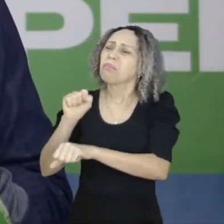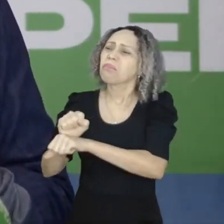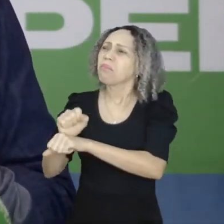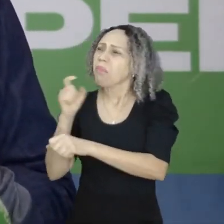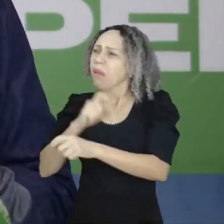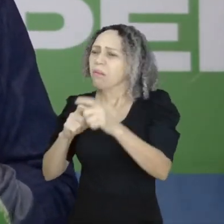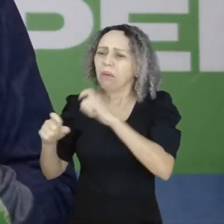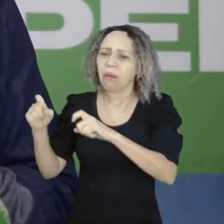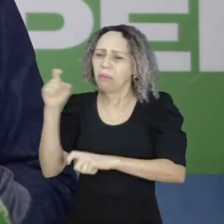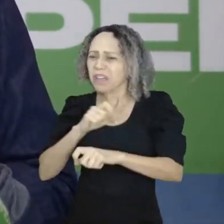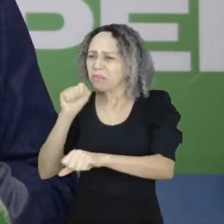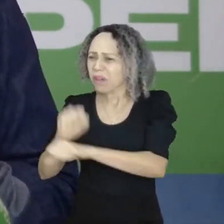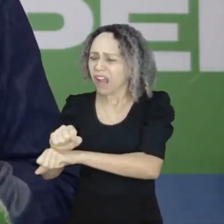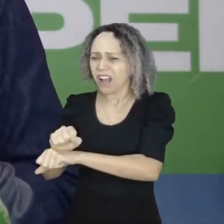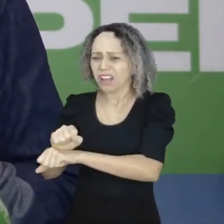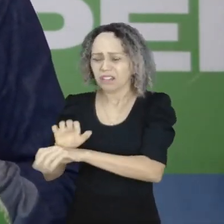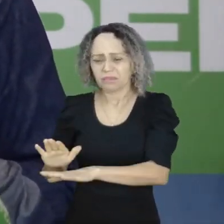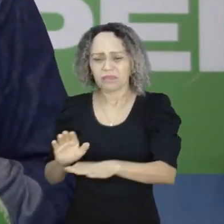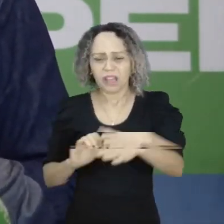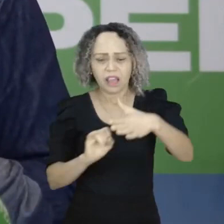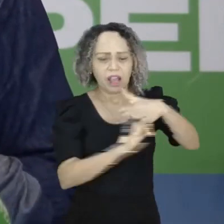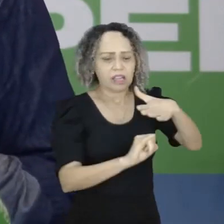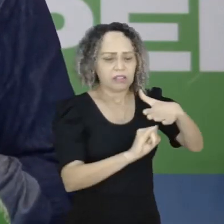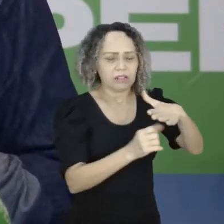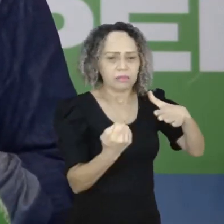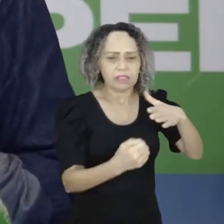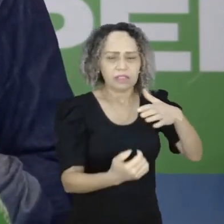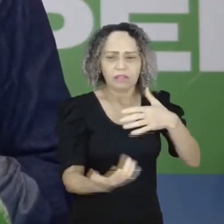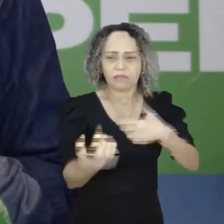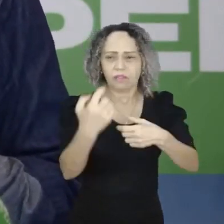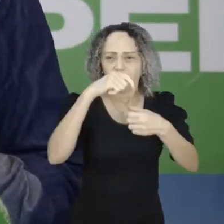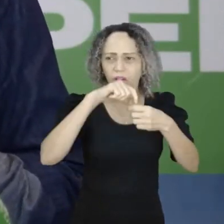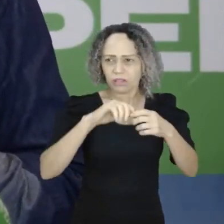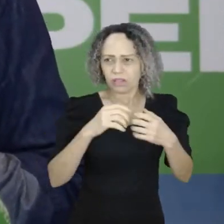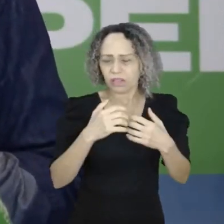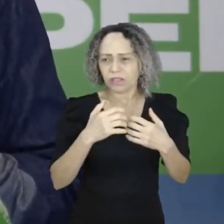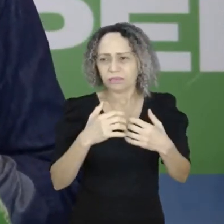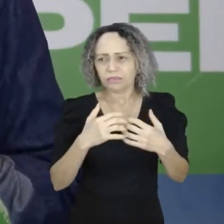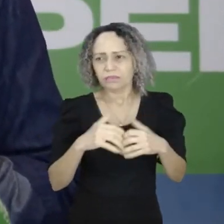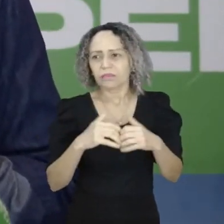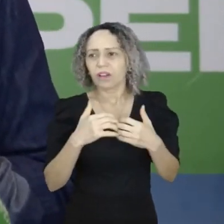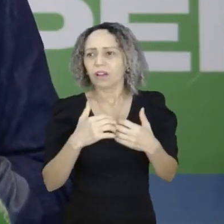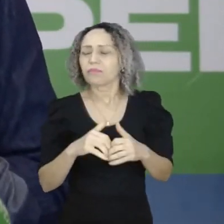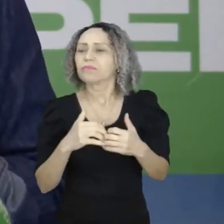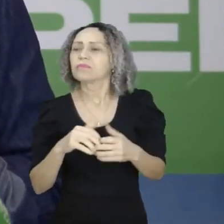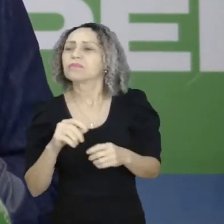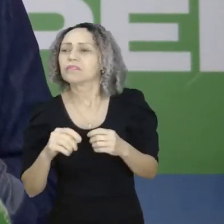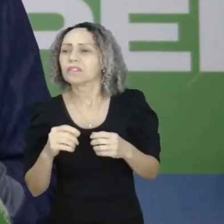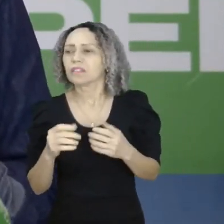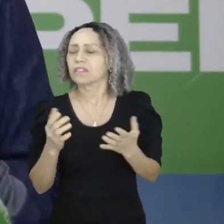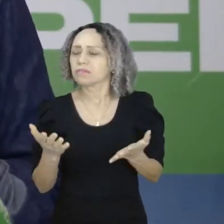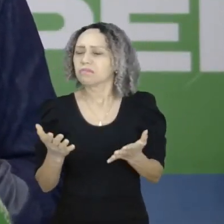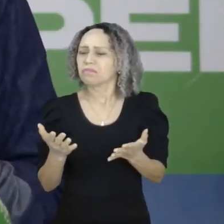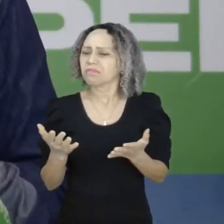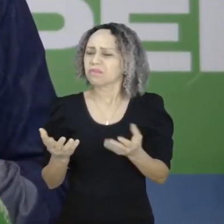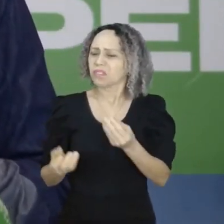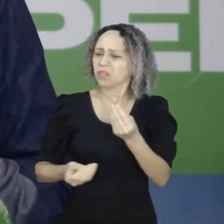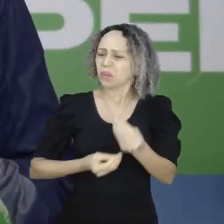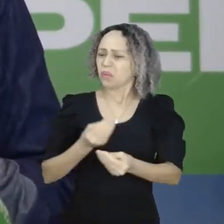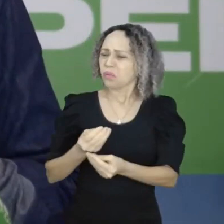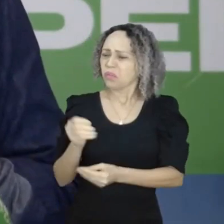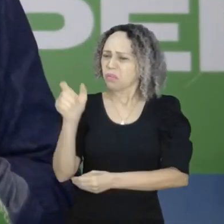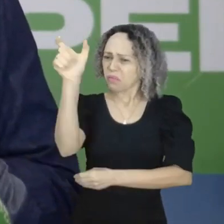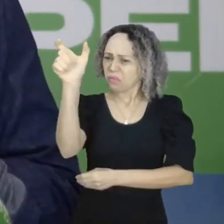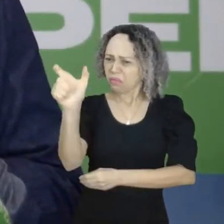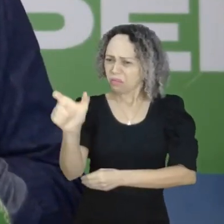As instituições precisam voltar a funcionar, porque não é possível, sabe, a gente ver um cidadão fazer as ofensas